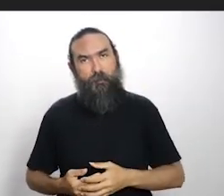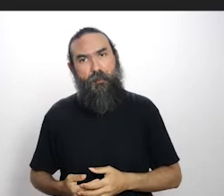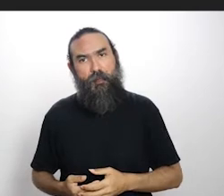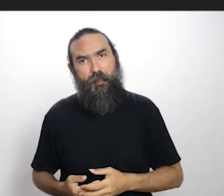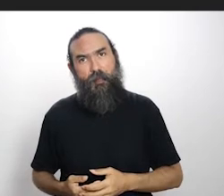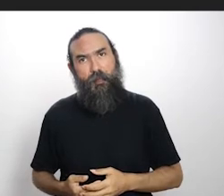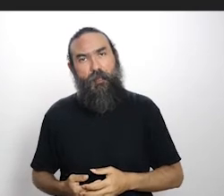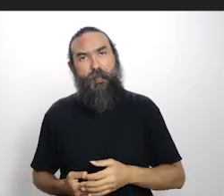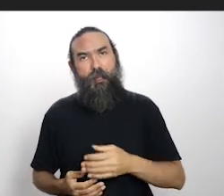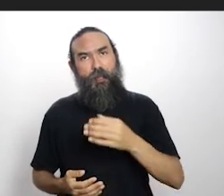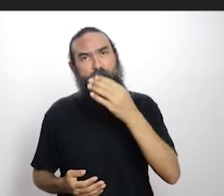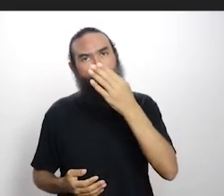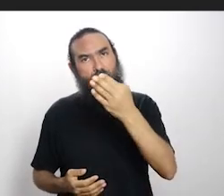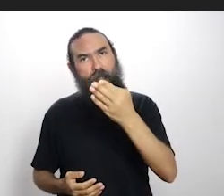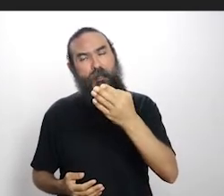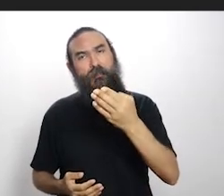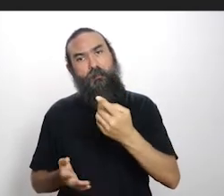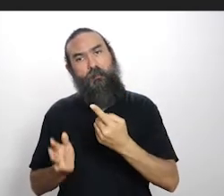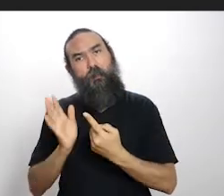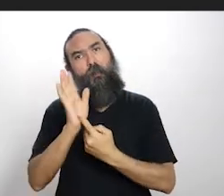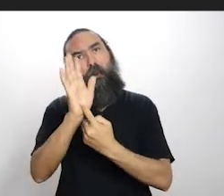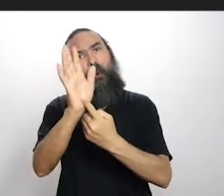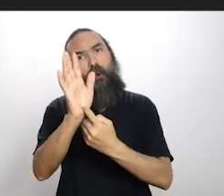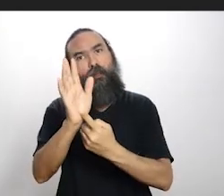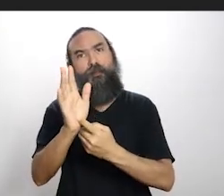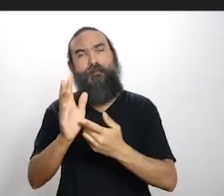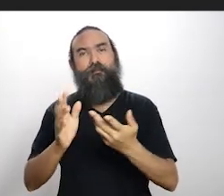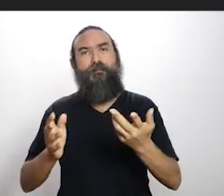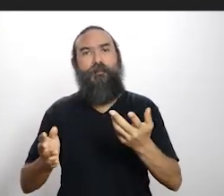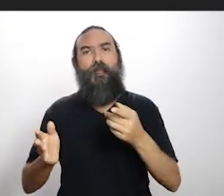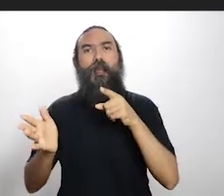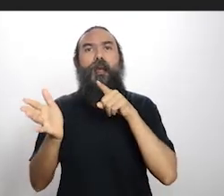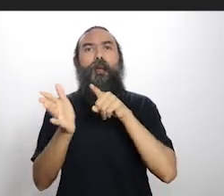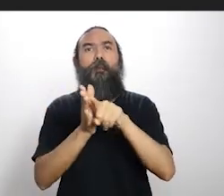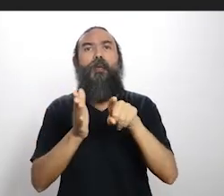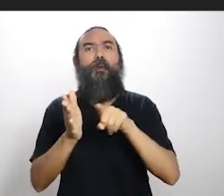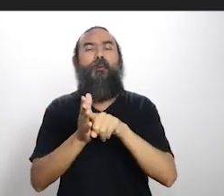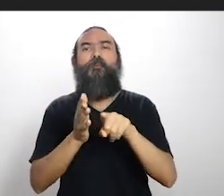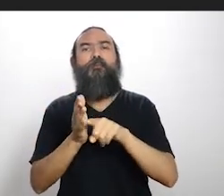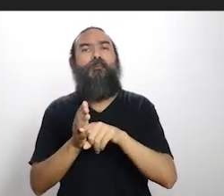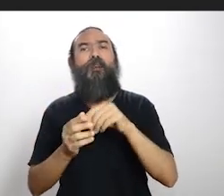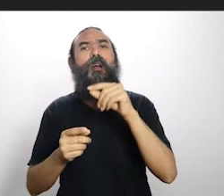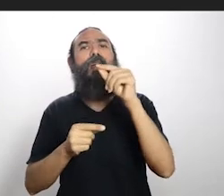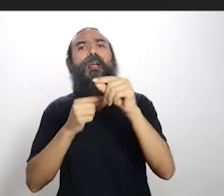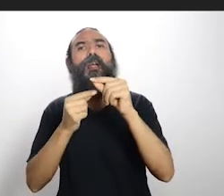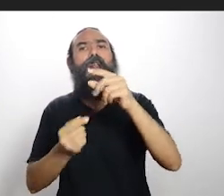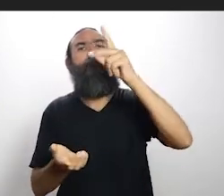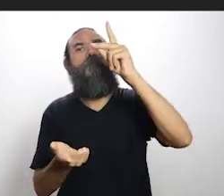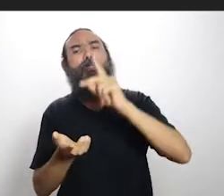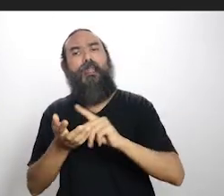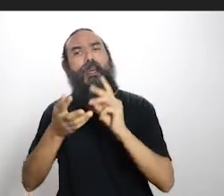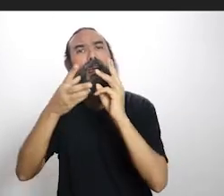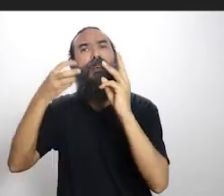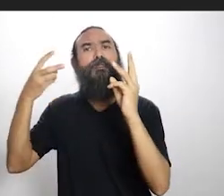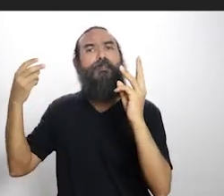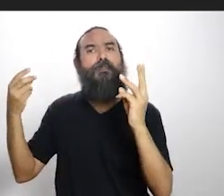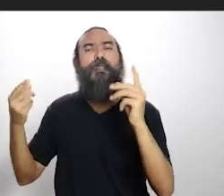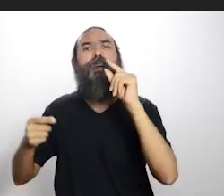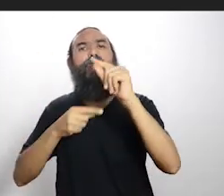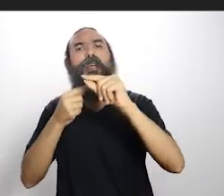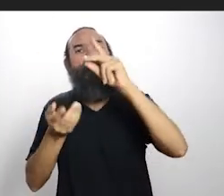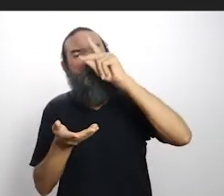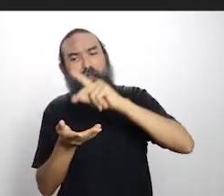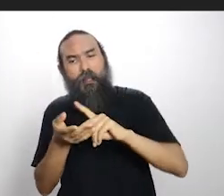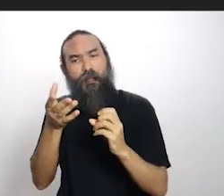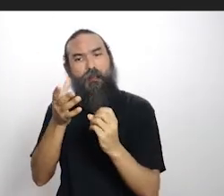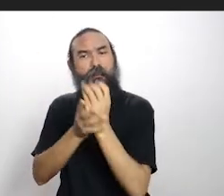A Zica, ela traz, igual ela mesmo falou, assim, são questionamentos, né? Quem é esse indígena, quem é originário, quem é o quilombola?